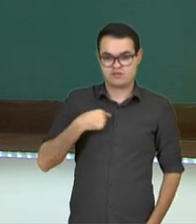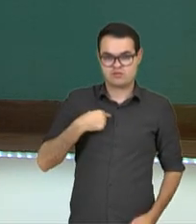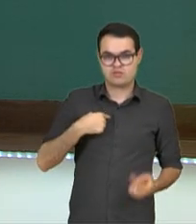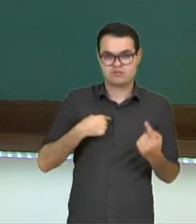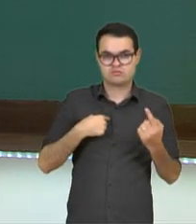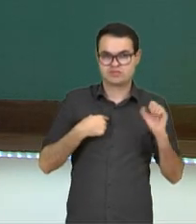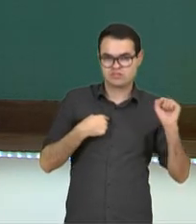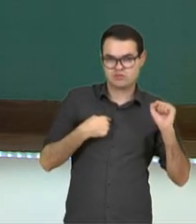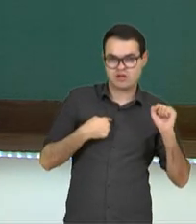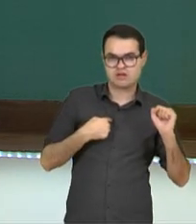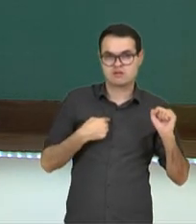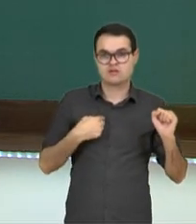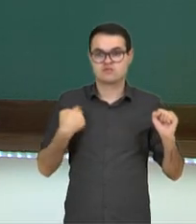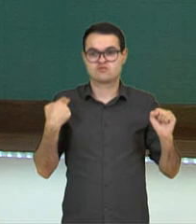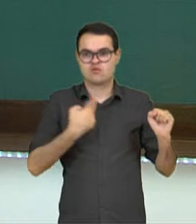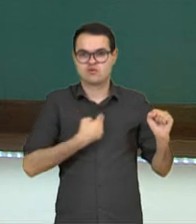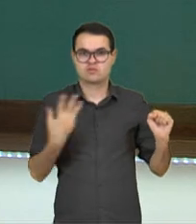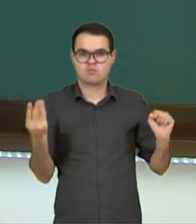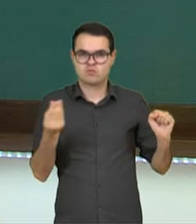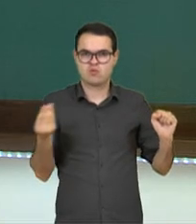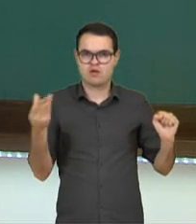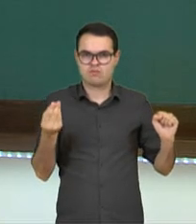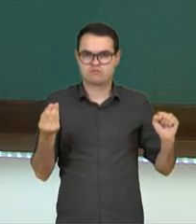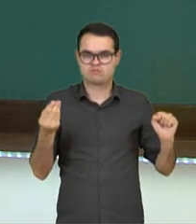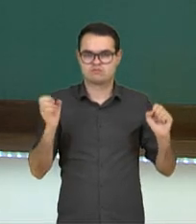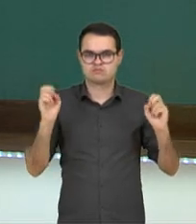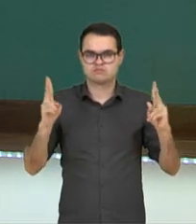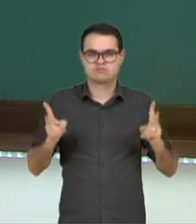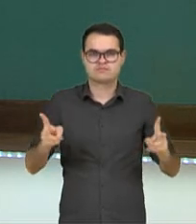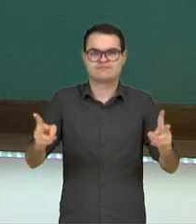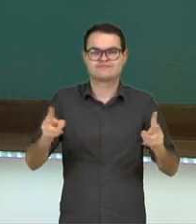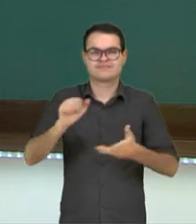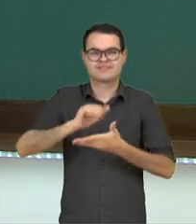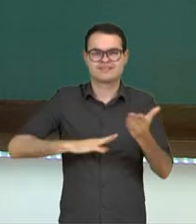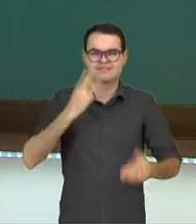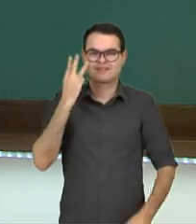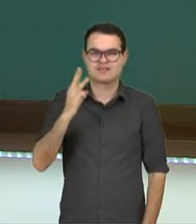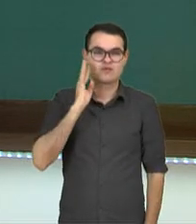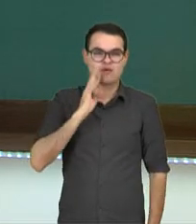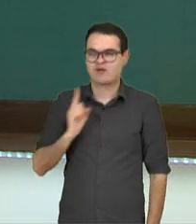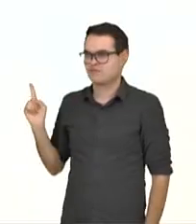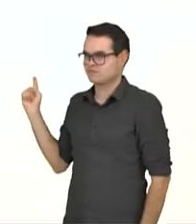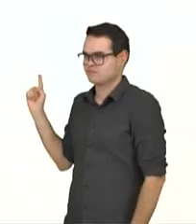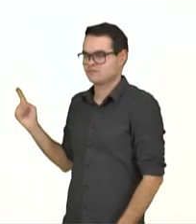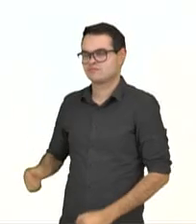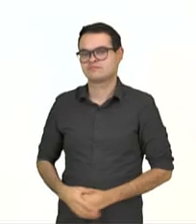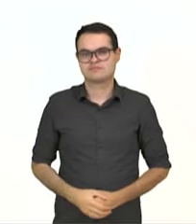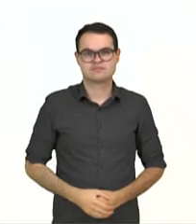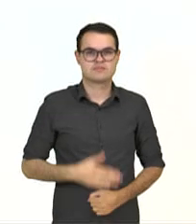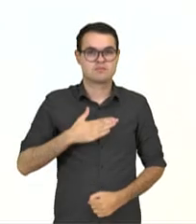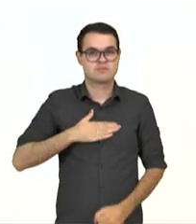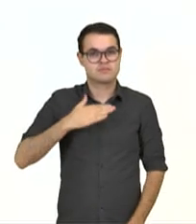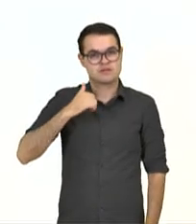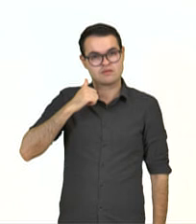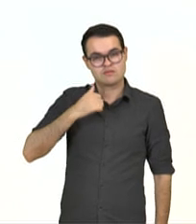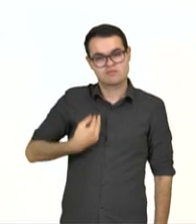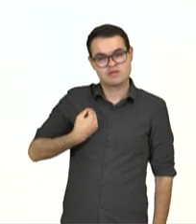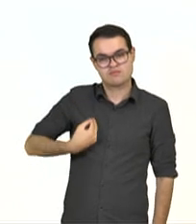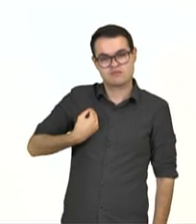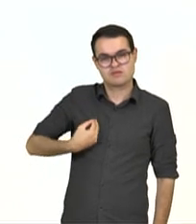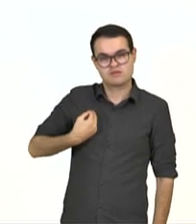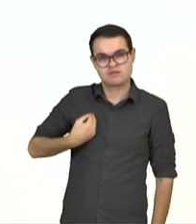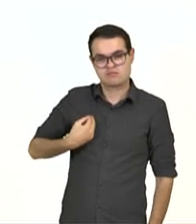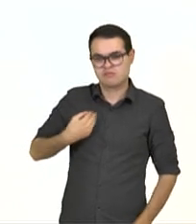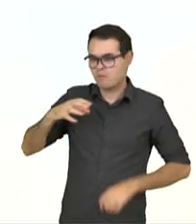no plural. Vamos adiante? Atividade 3, olha aqui que legal. Minha vida foi transformada por